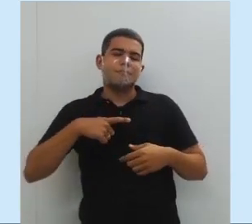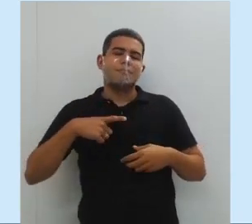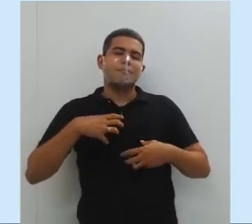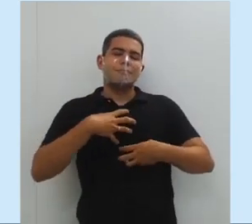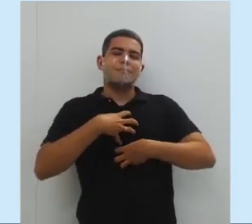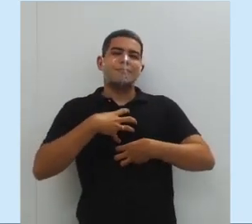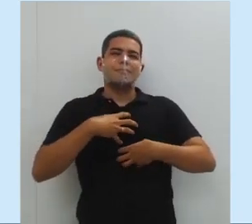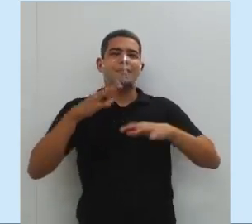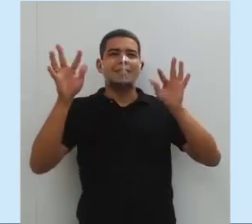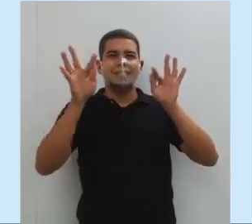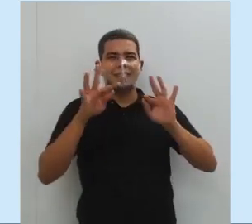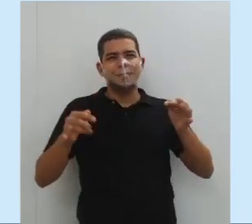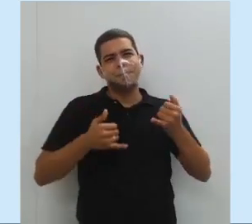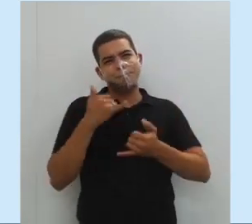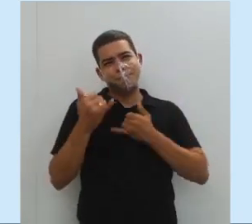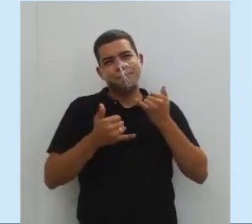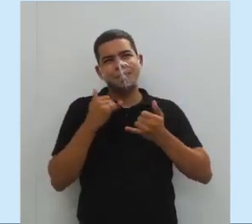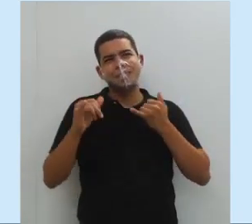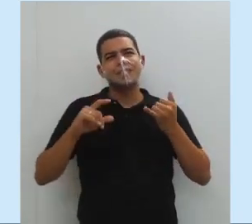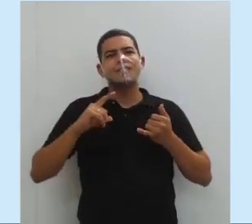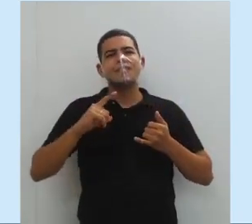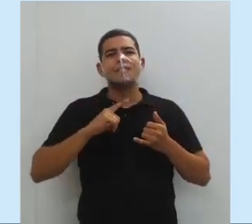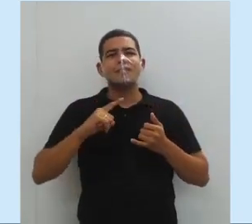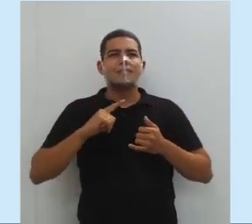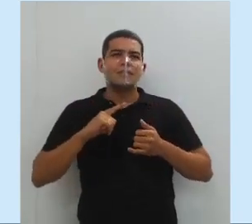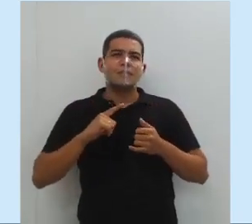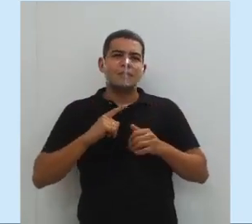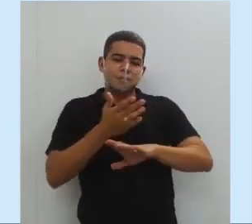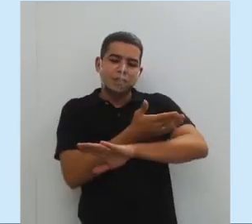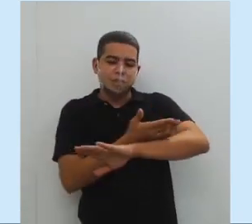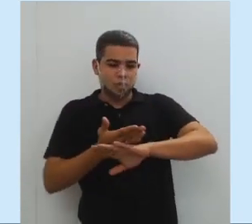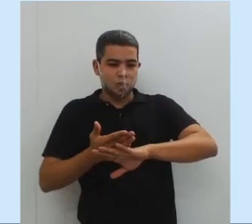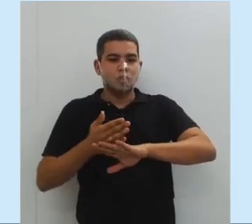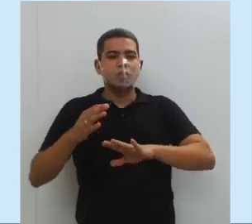saber que você está brincando com um material, com um brinquedo